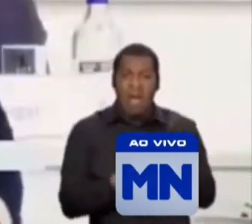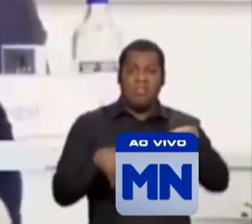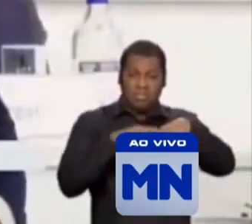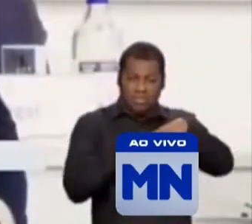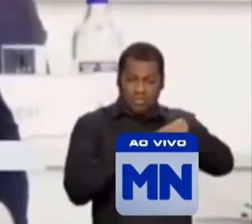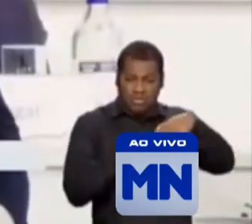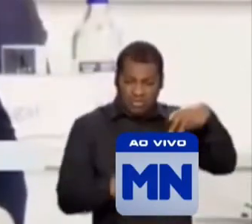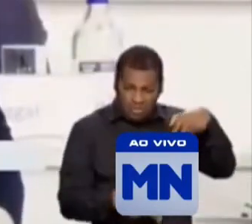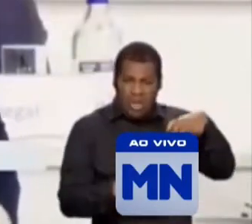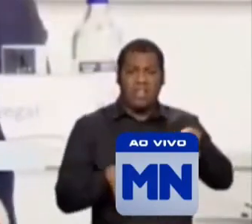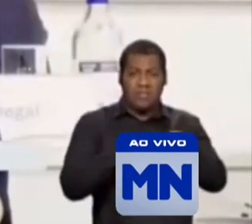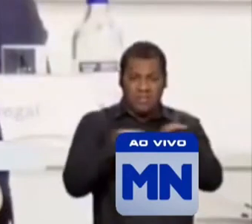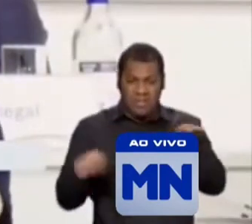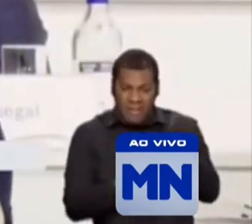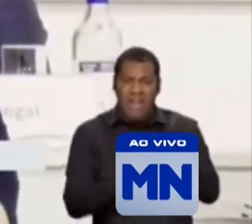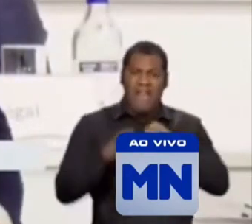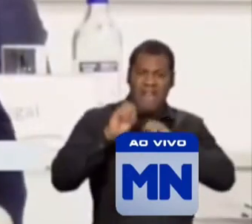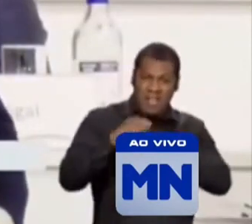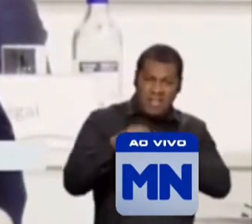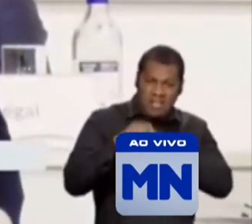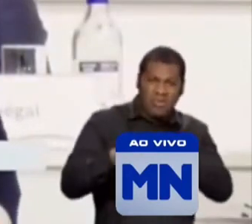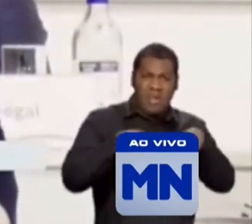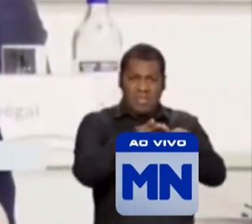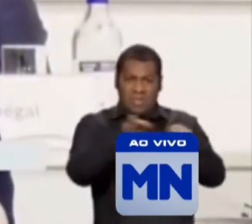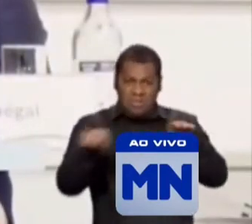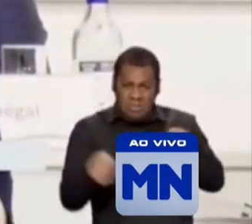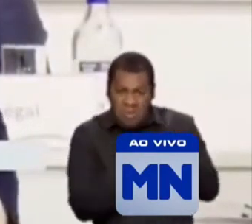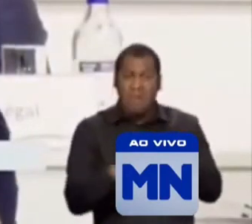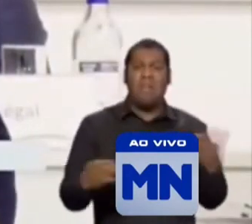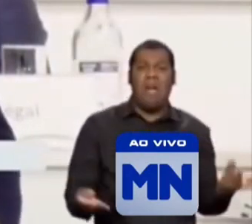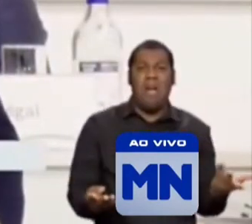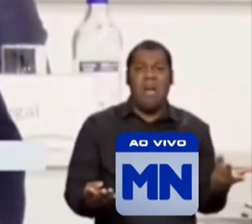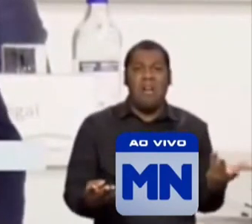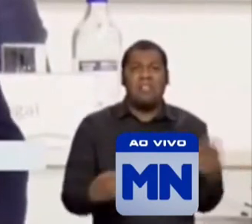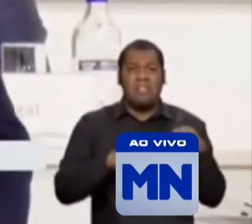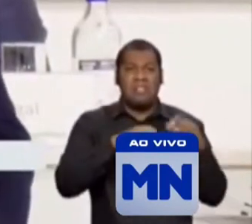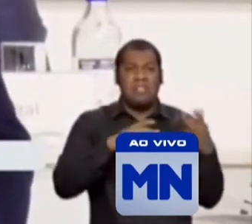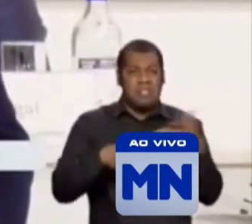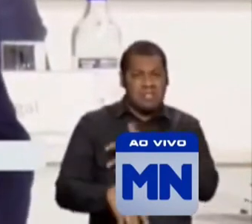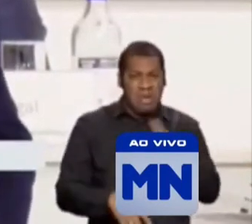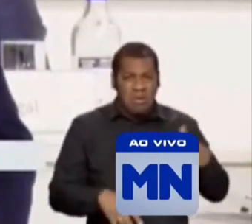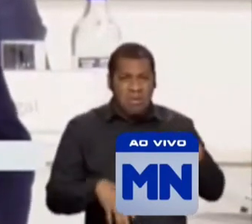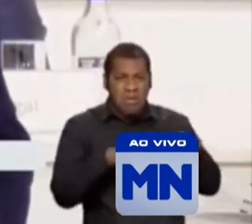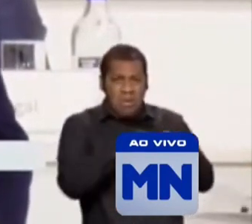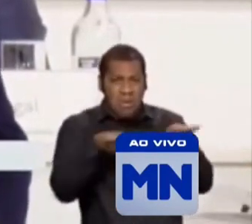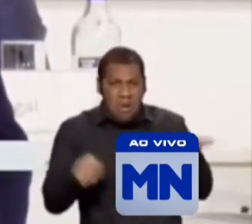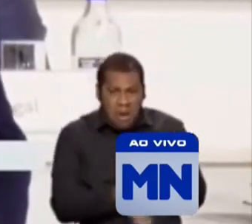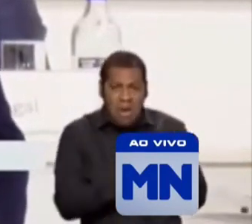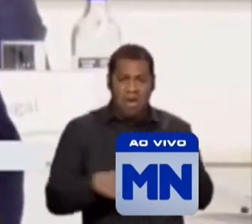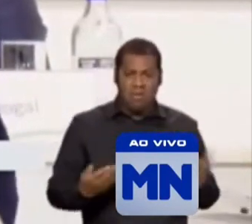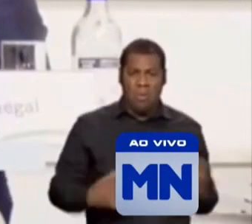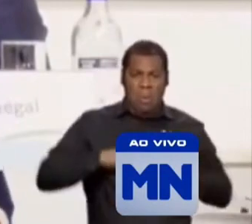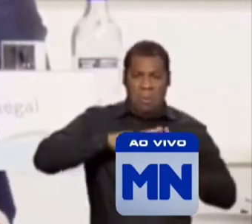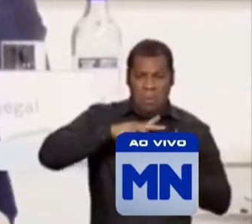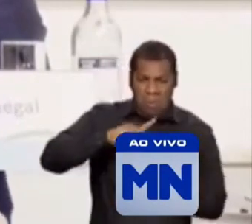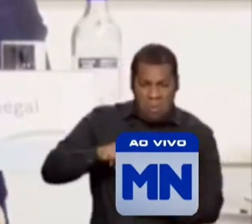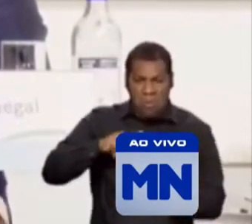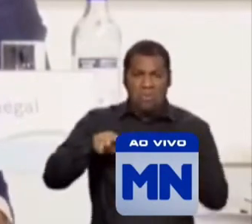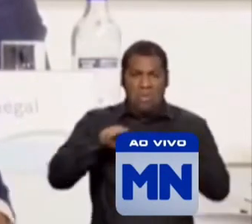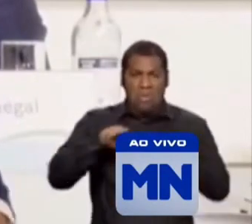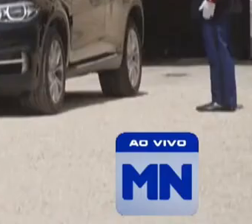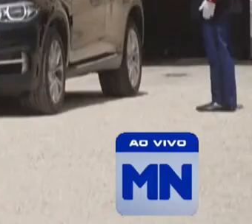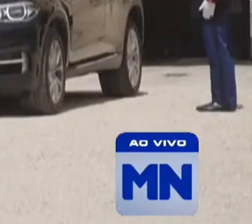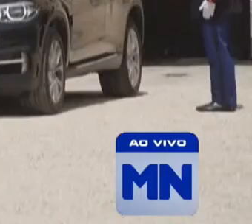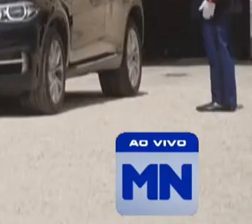hoje, no final da cúpula, que é um consenso geral, os líderes chegaram a um consenso geral, de que é preciso uma reforma